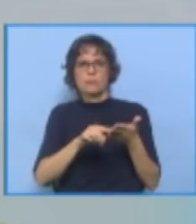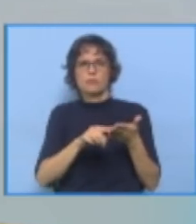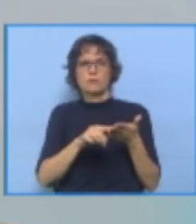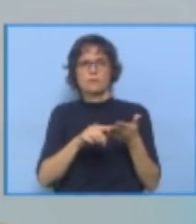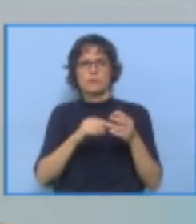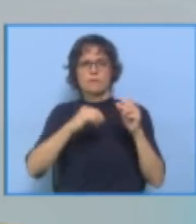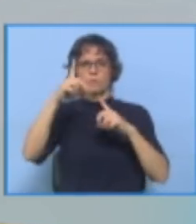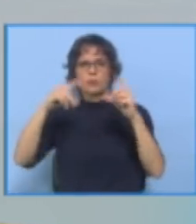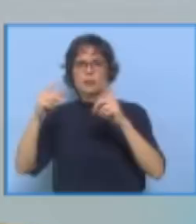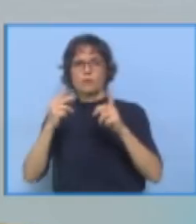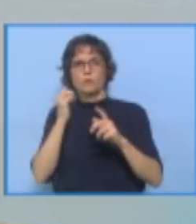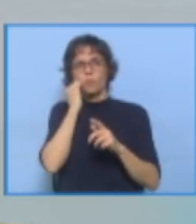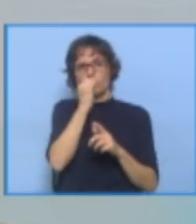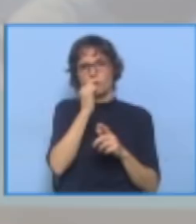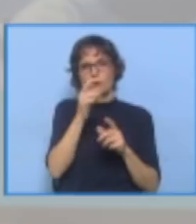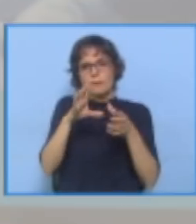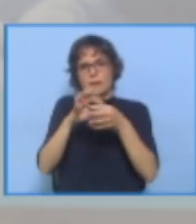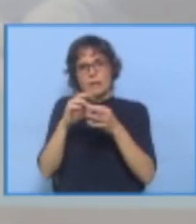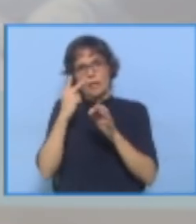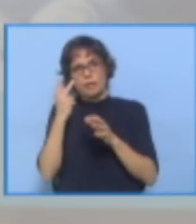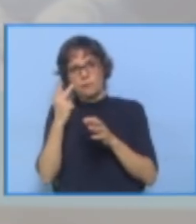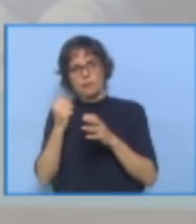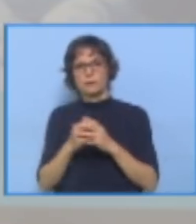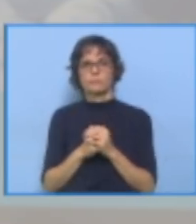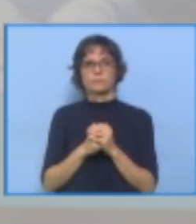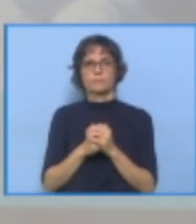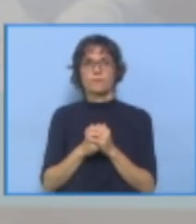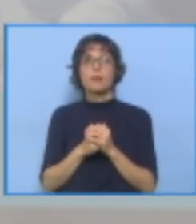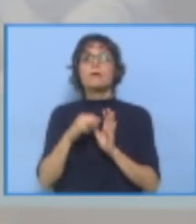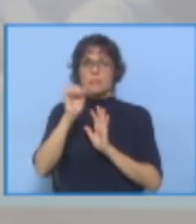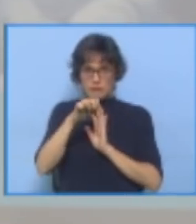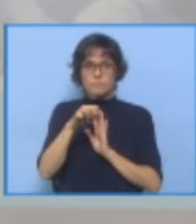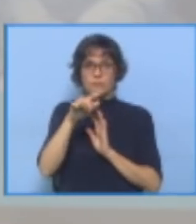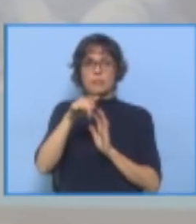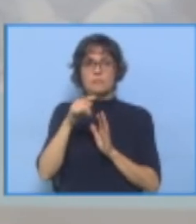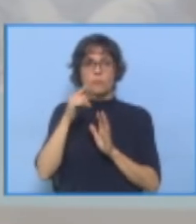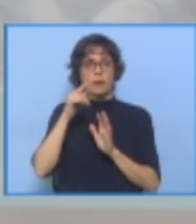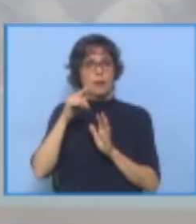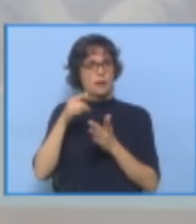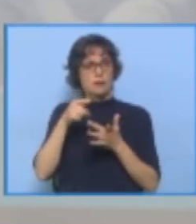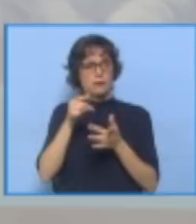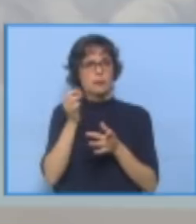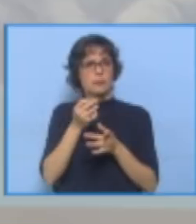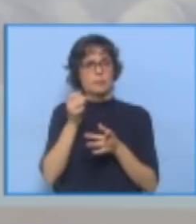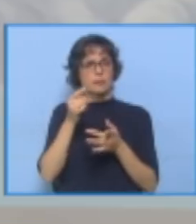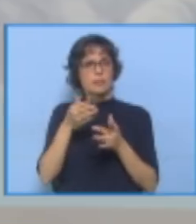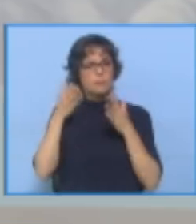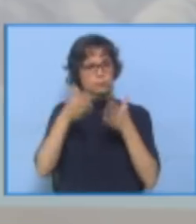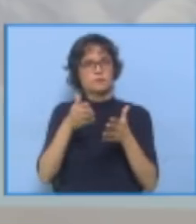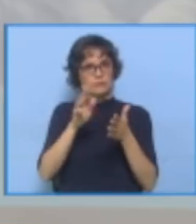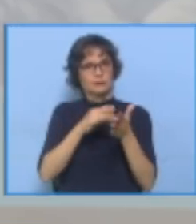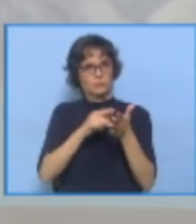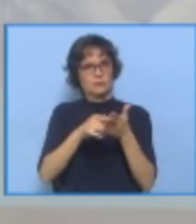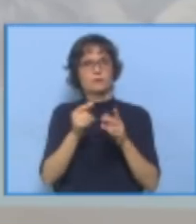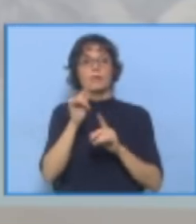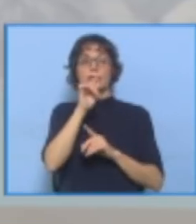para o sentido que se dá à vida? Exatamente. É exatamente esse o ponto central. Ele, para Mounier, a forma como cada um de